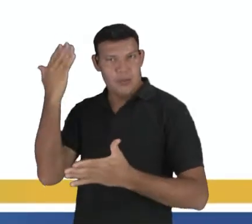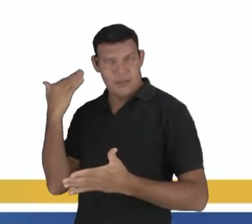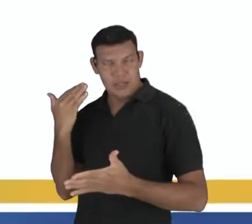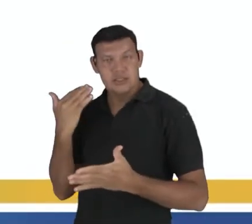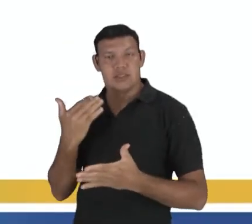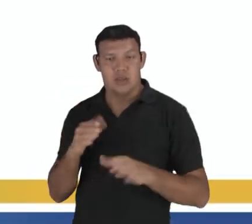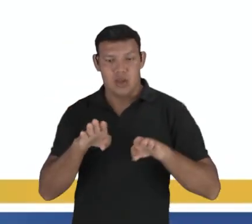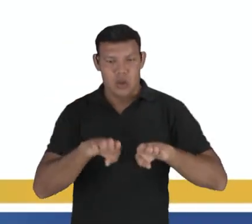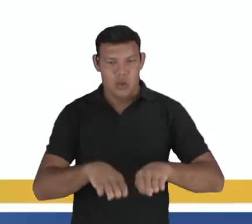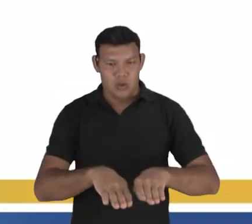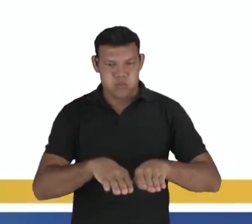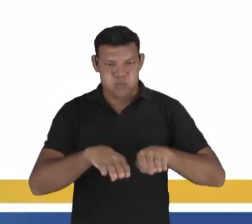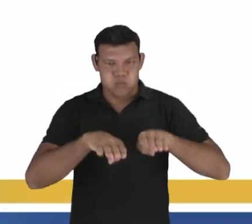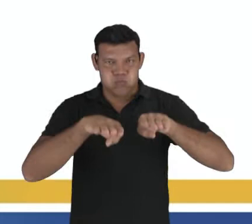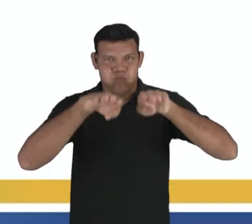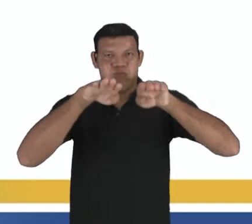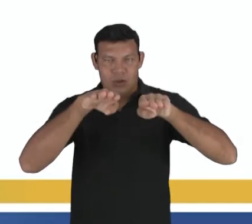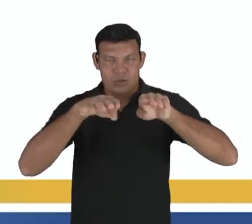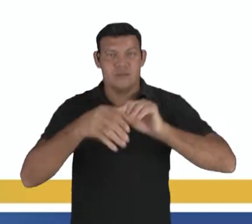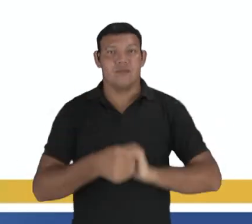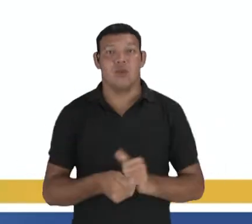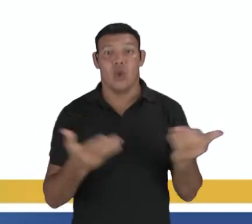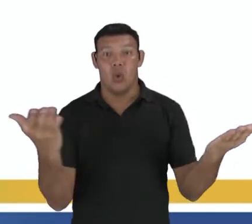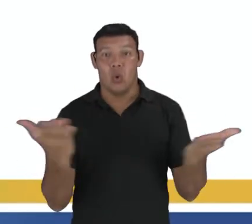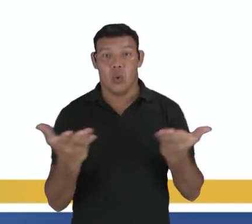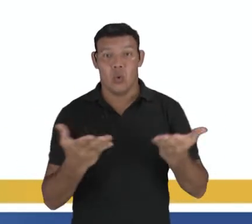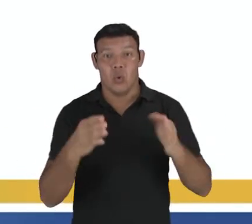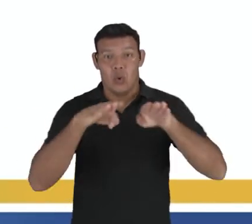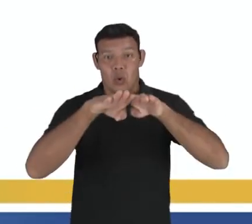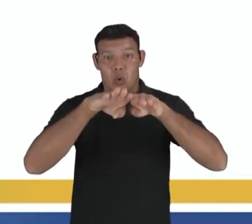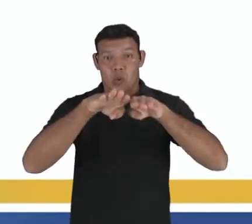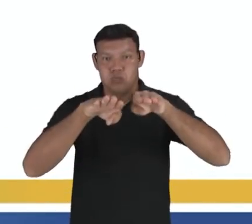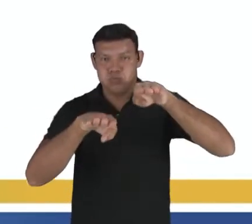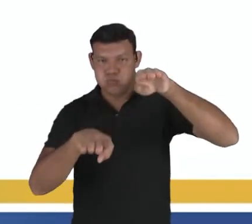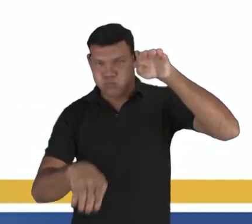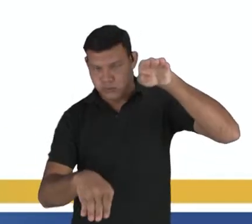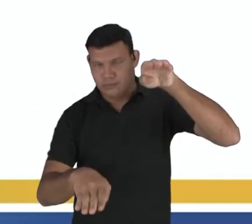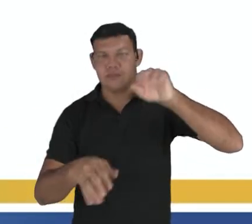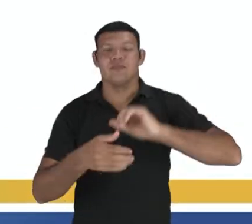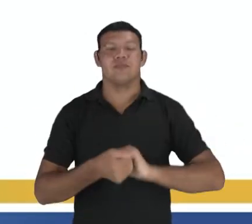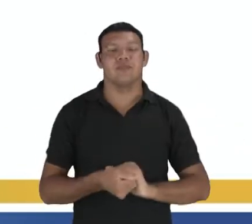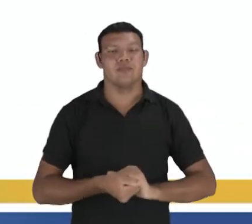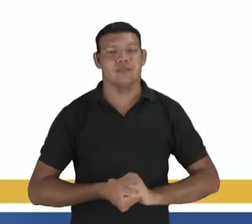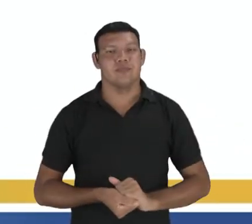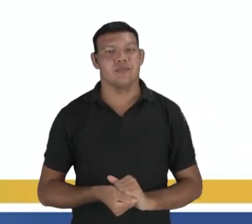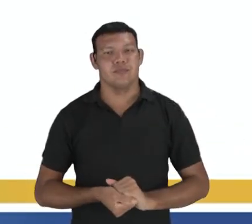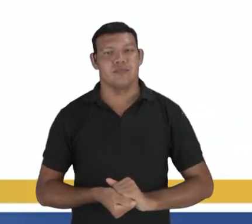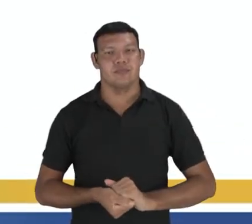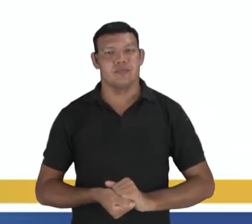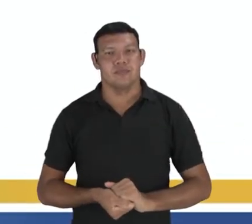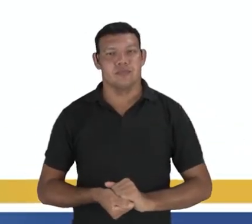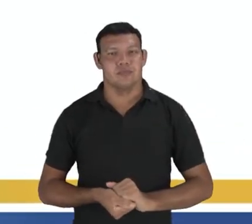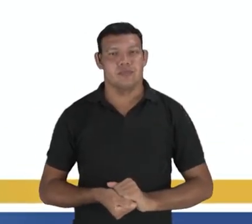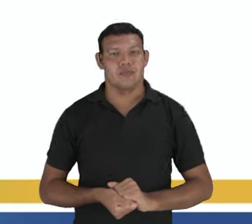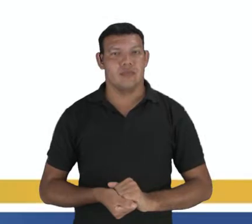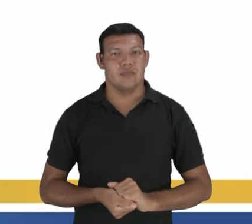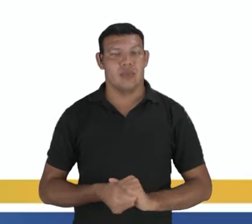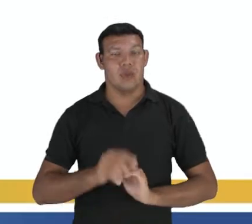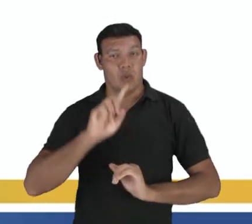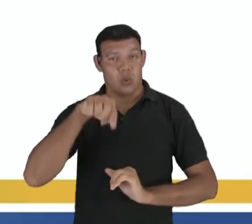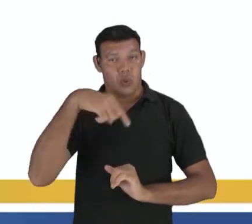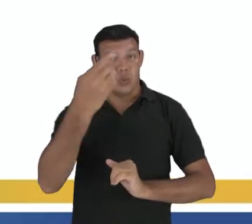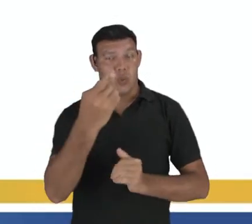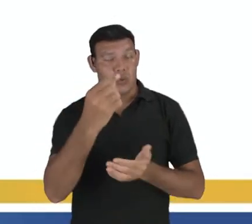grandeza diretamente proporcional. E hoje nós vamos tratar sobre a grandeza inversamente proporcional. E na